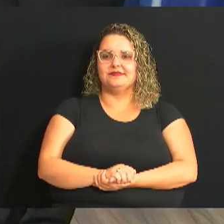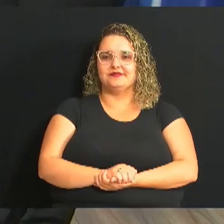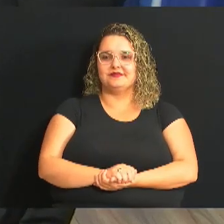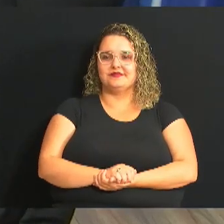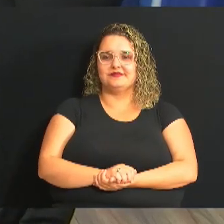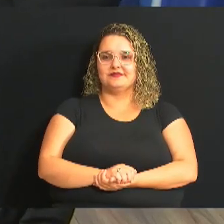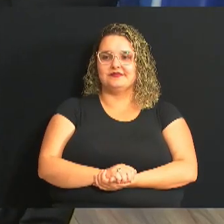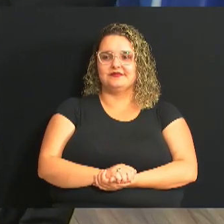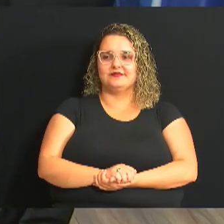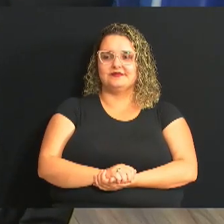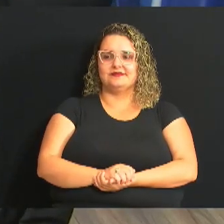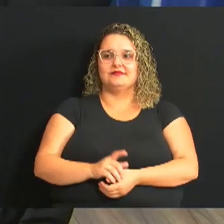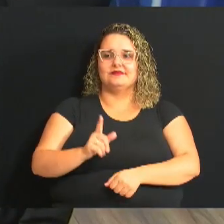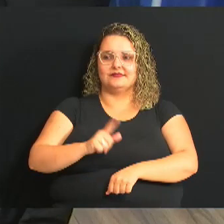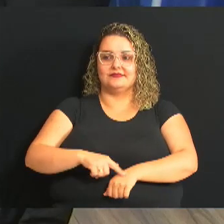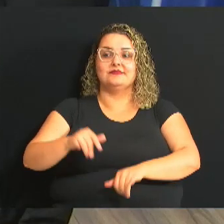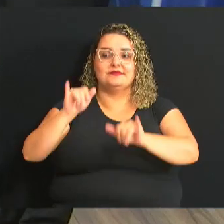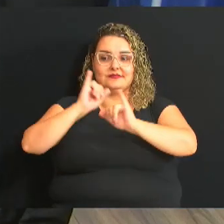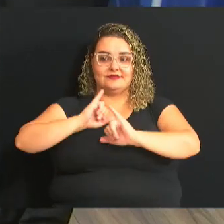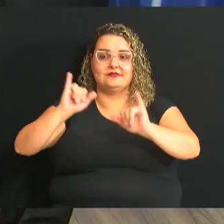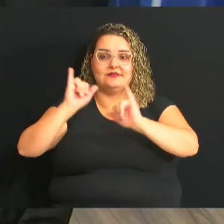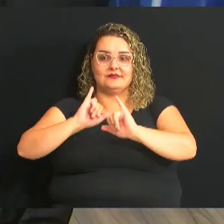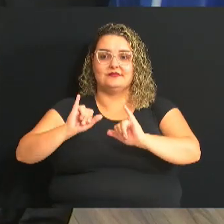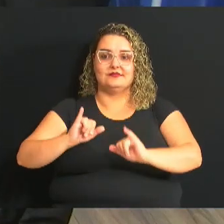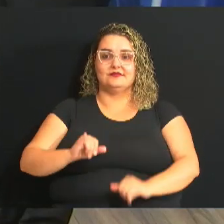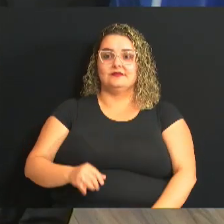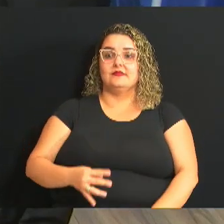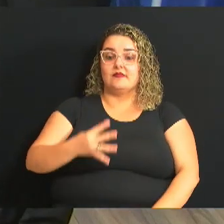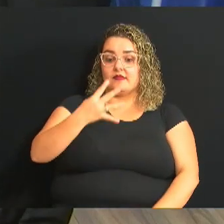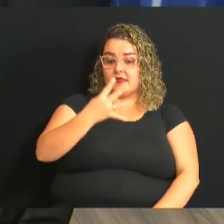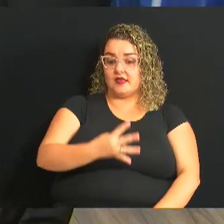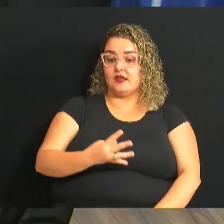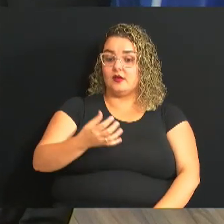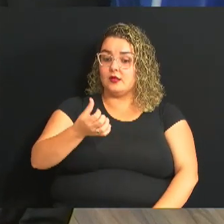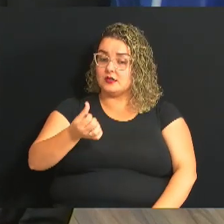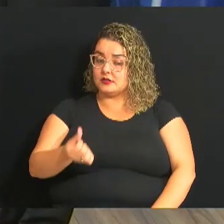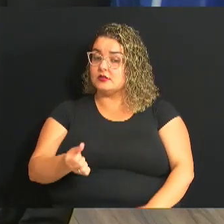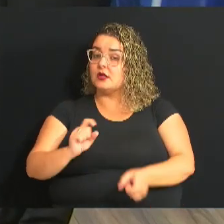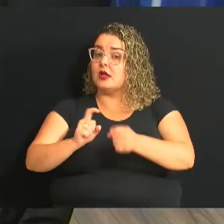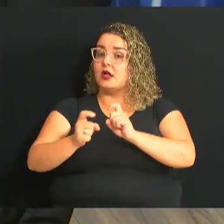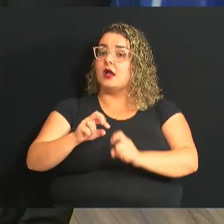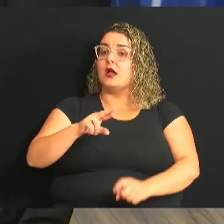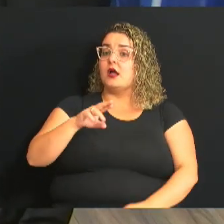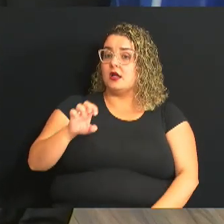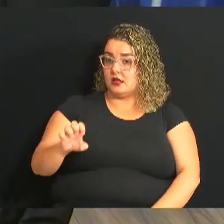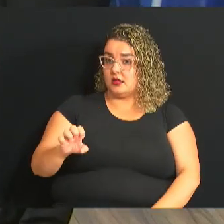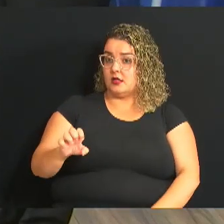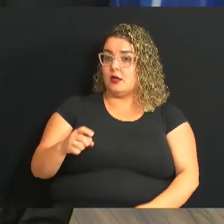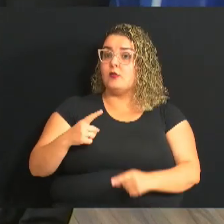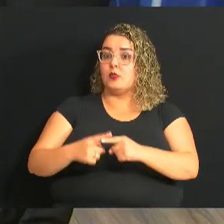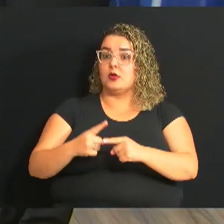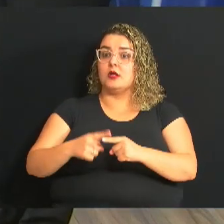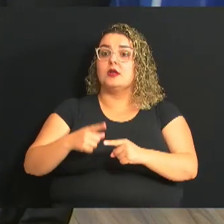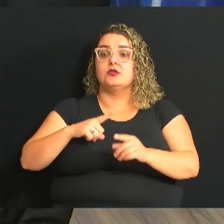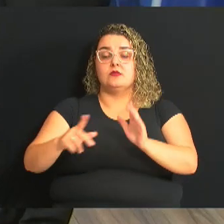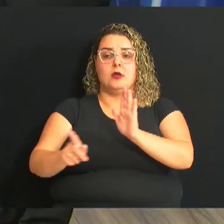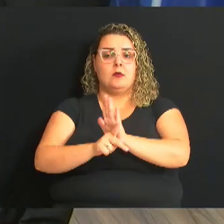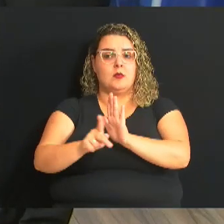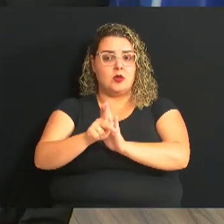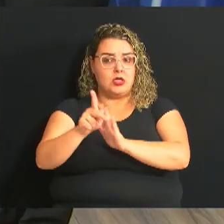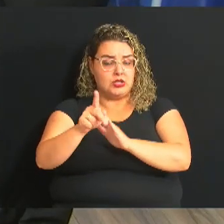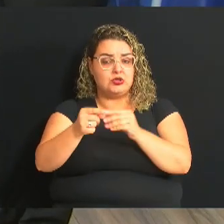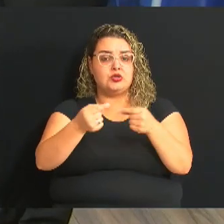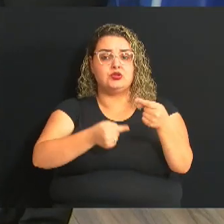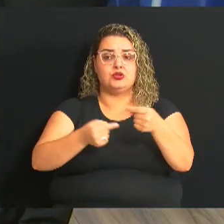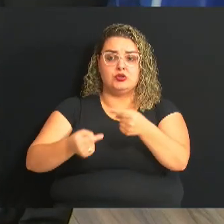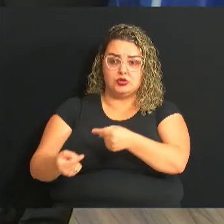Hora de nós repercutirmos aqui a 46ª reunião ordinária, porque tiveram projetos que foram